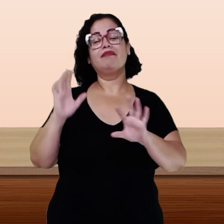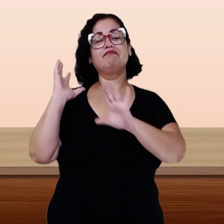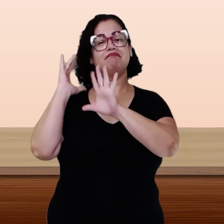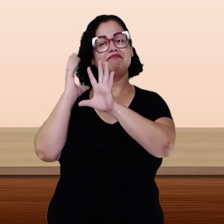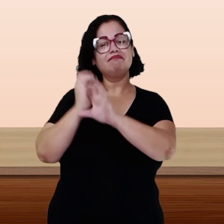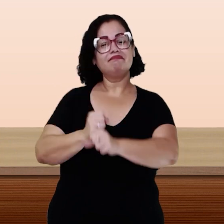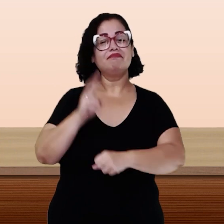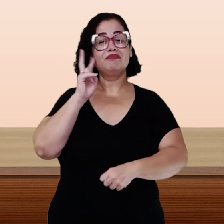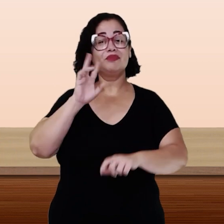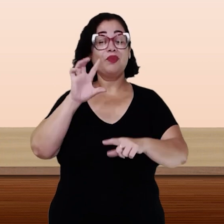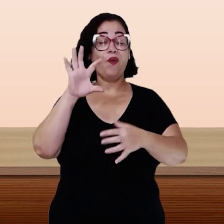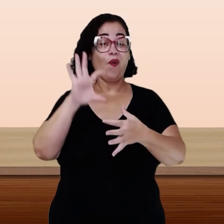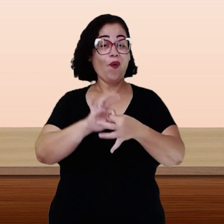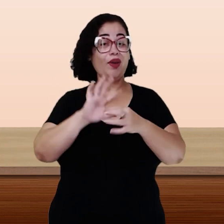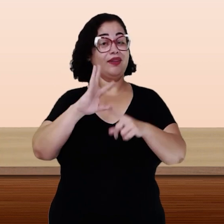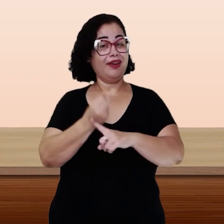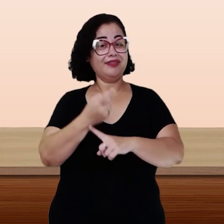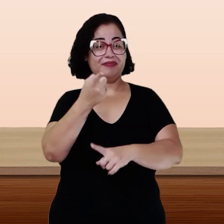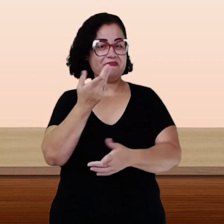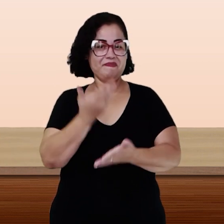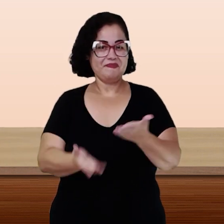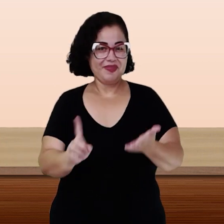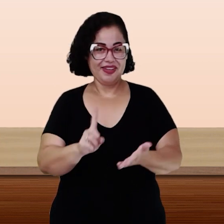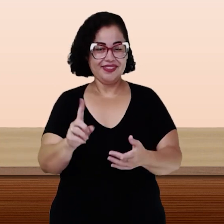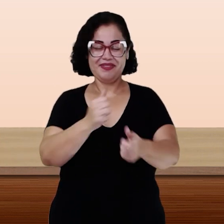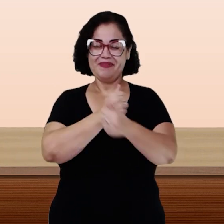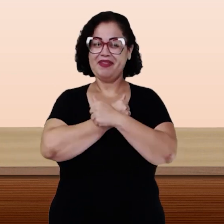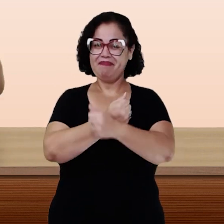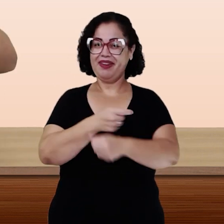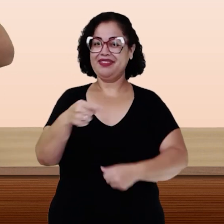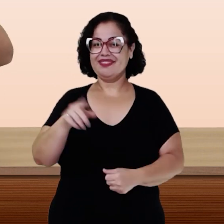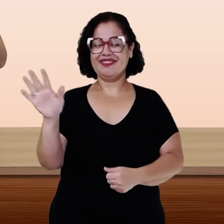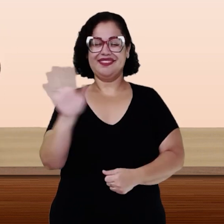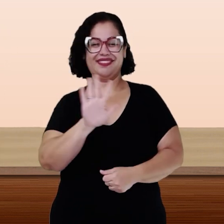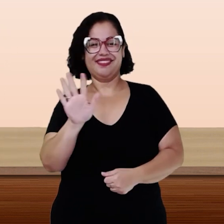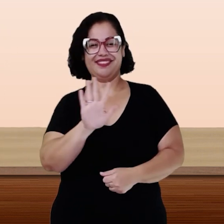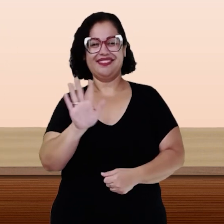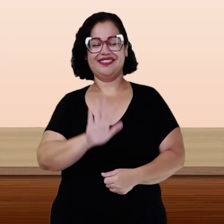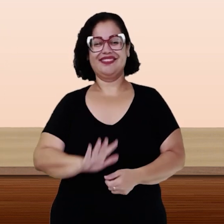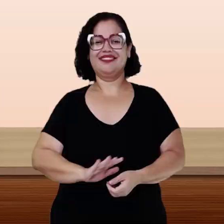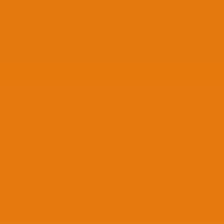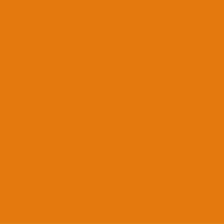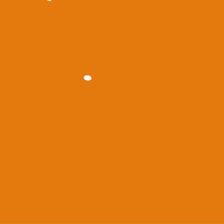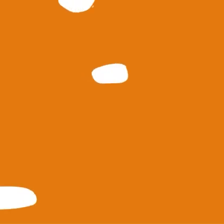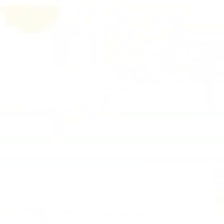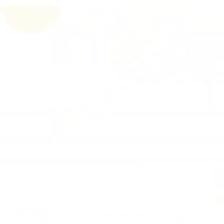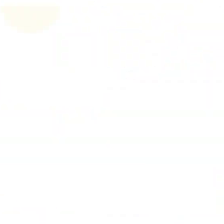retrospectiva do Conectarte. Não percam, hein? Um abraço e tchau, tchau.